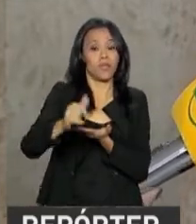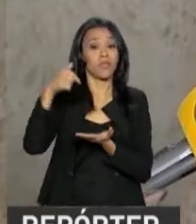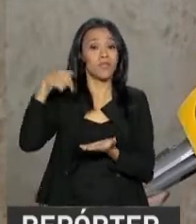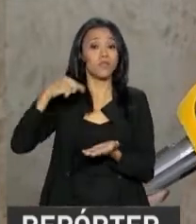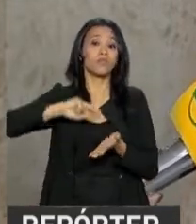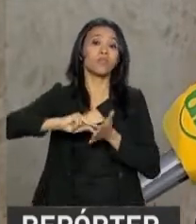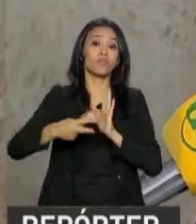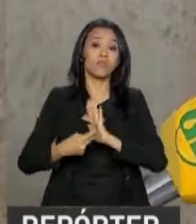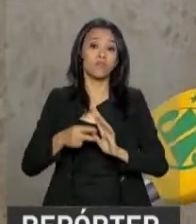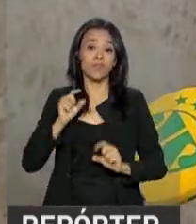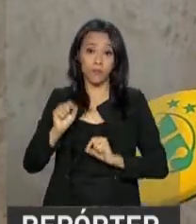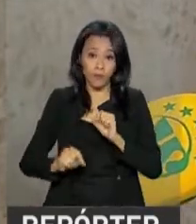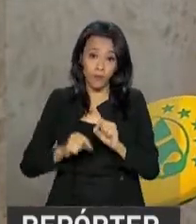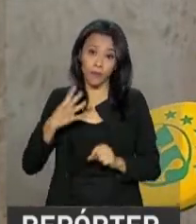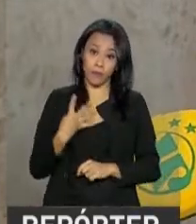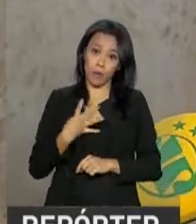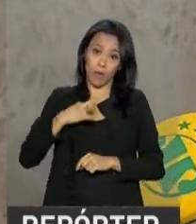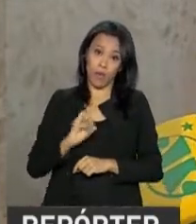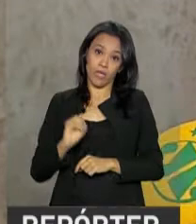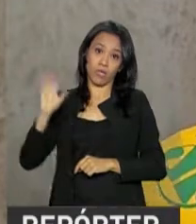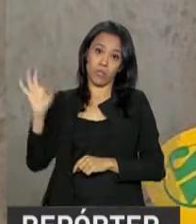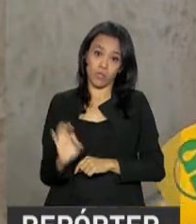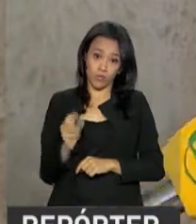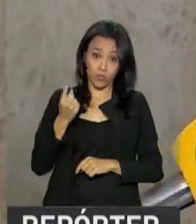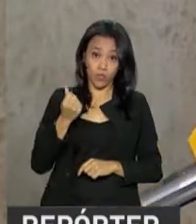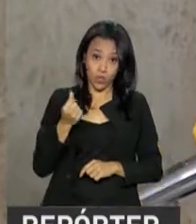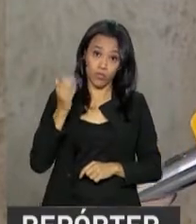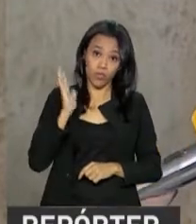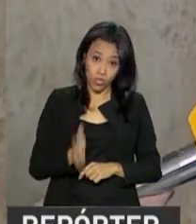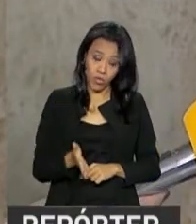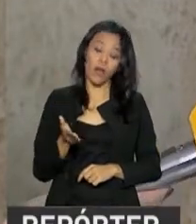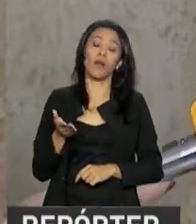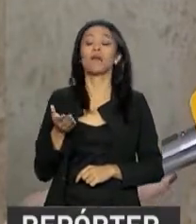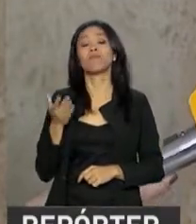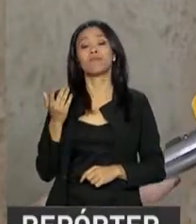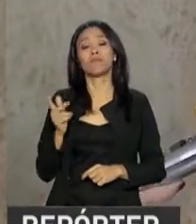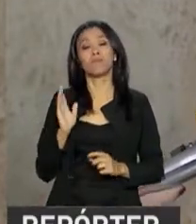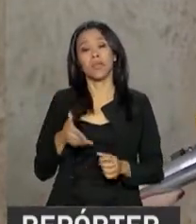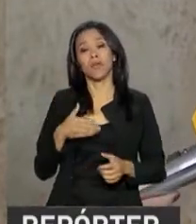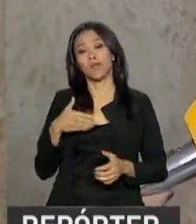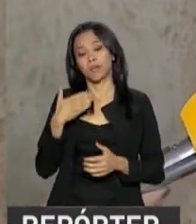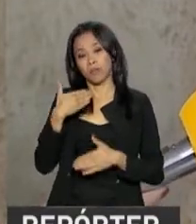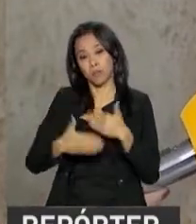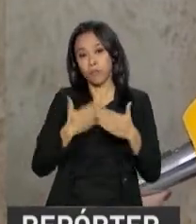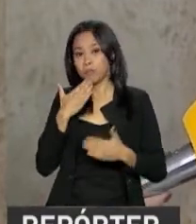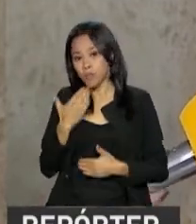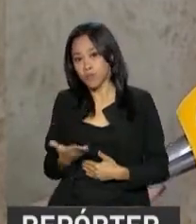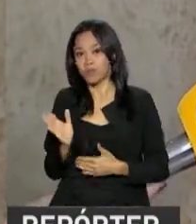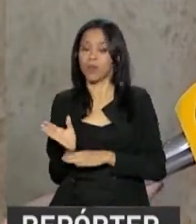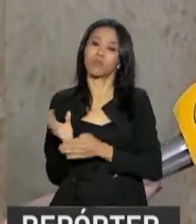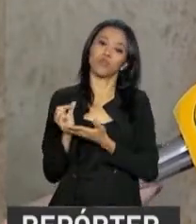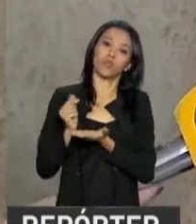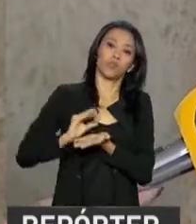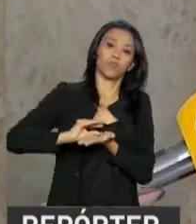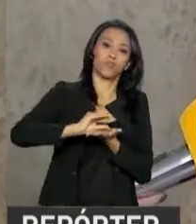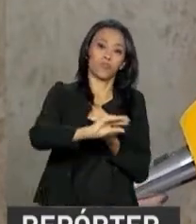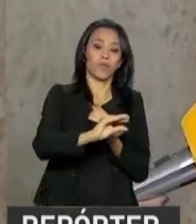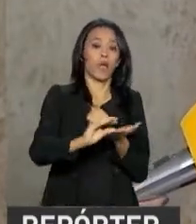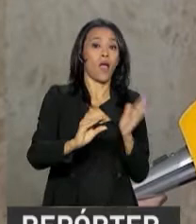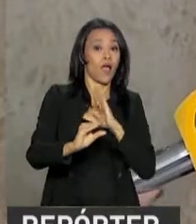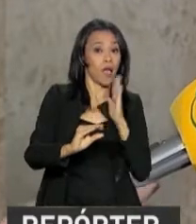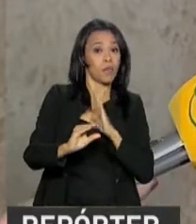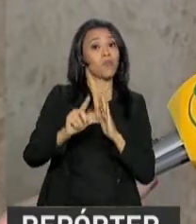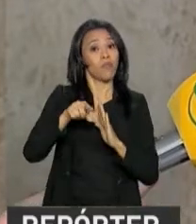a 40% dos recursos isso já está em processo de aquisição e muito em breve ele deve está anunciando uma grande